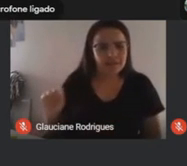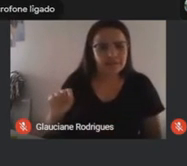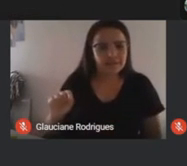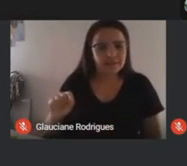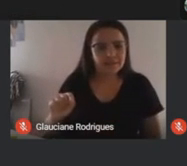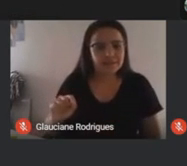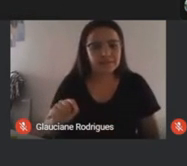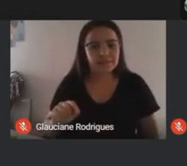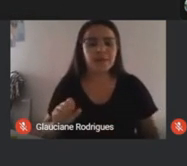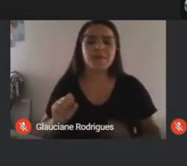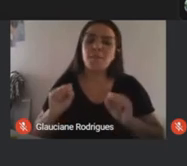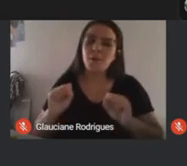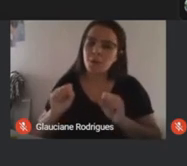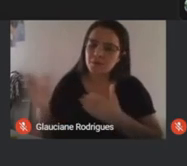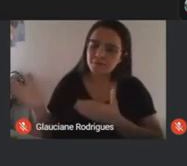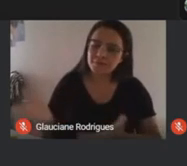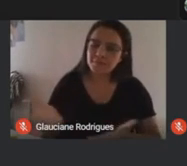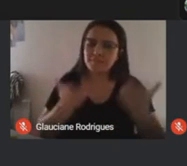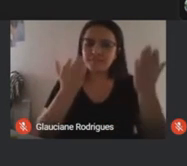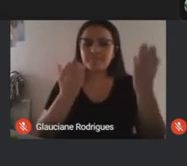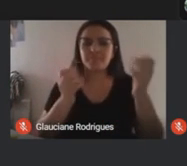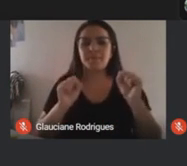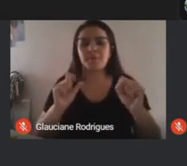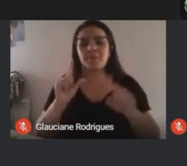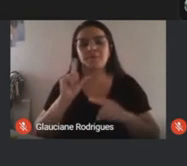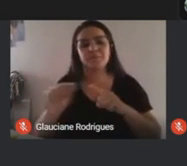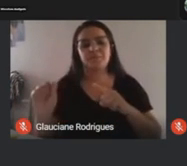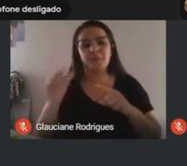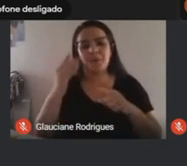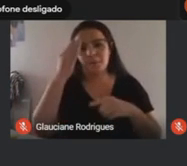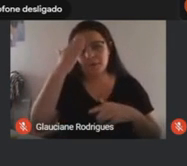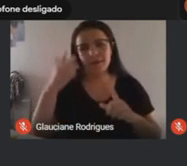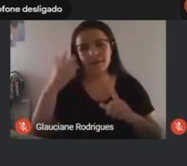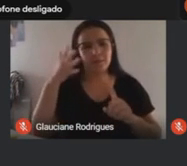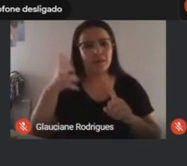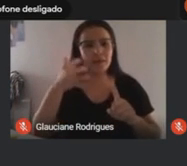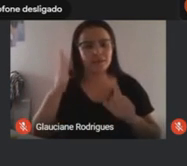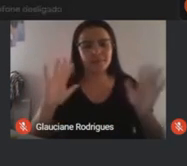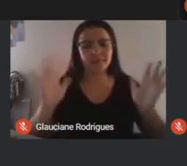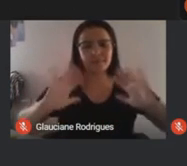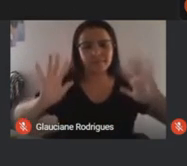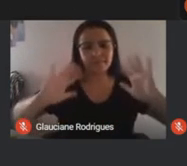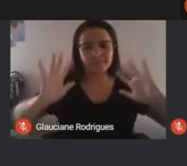Tá sim, professora. Muito obrigada. Foi uma ótima palestra. Tchau, pessoal.